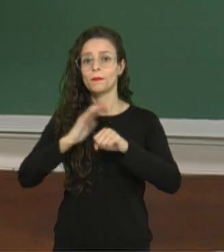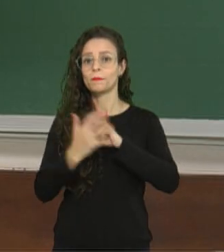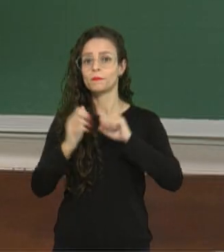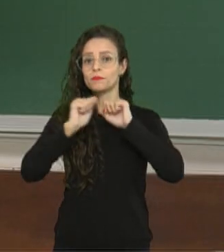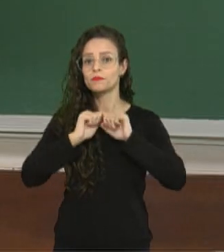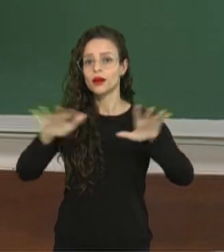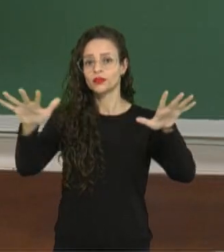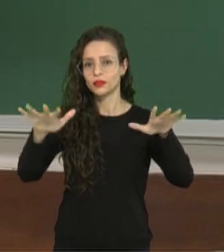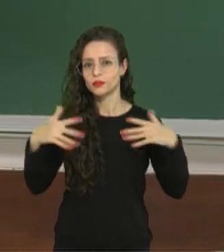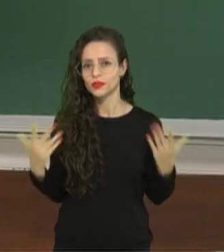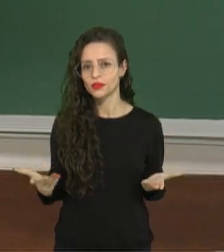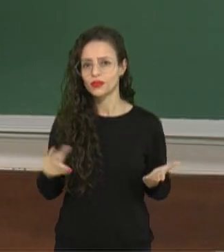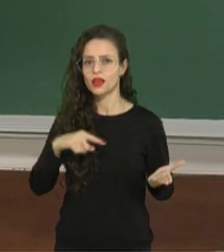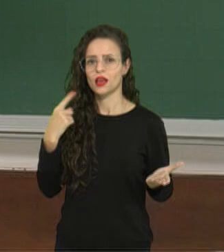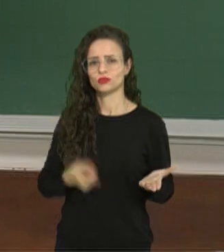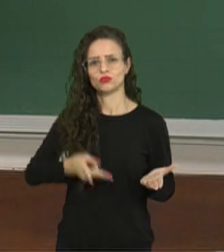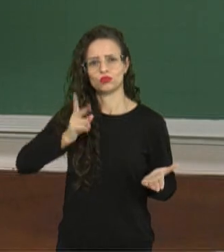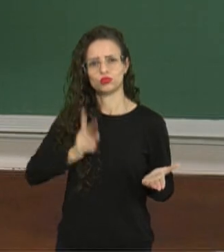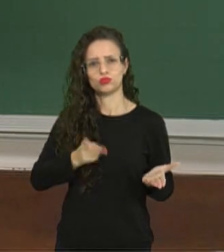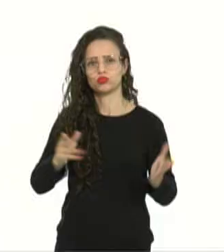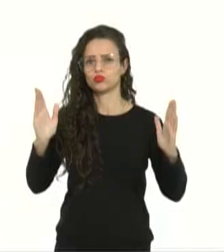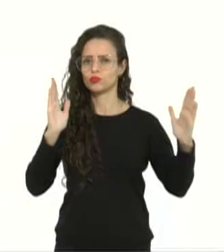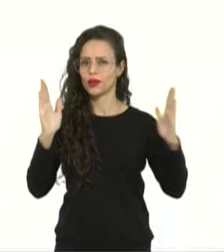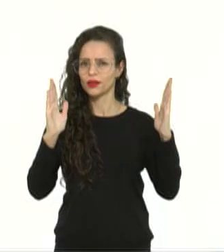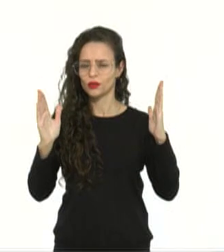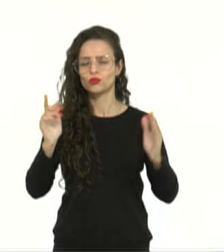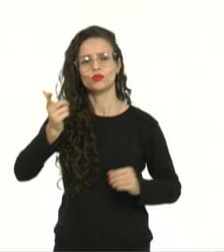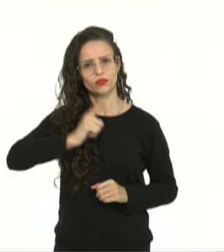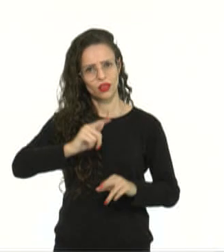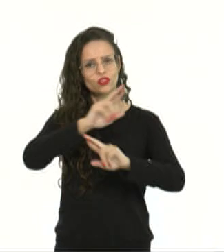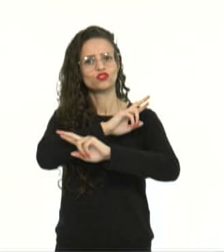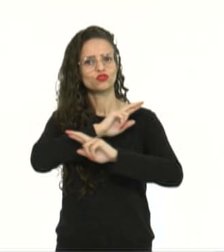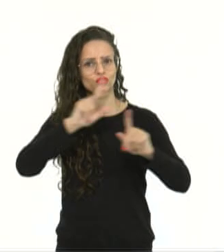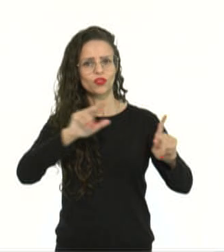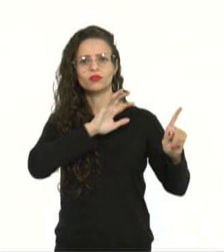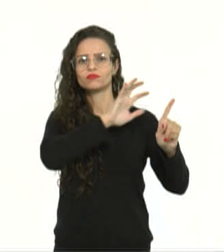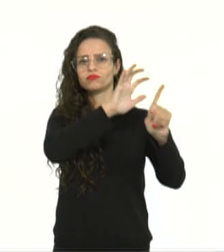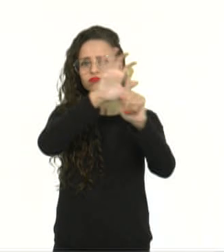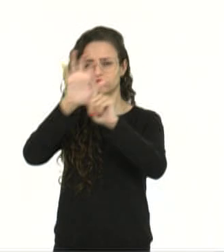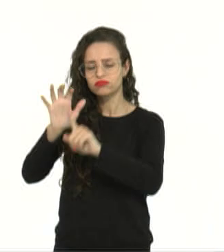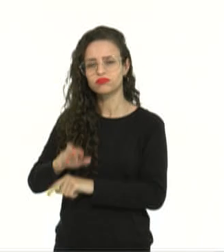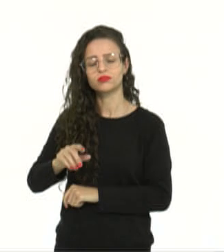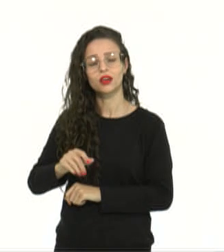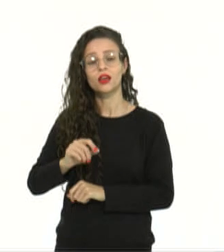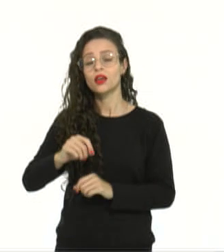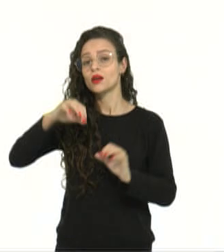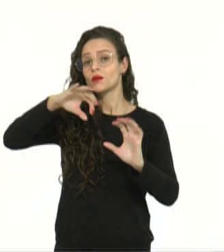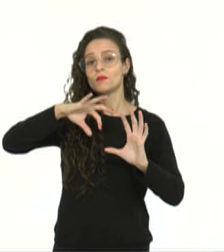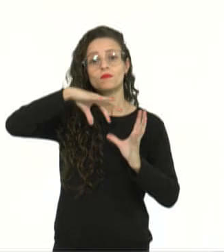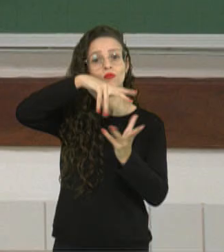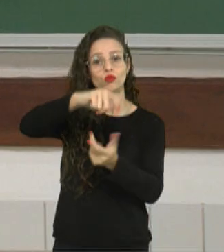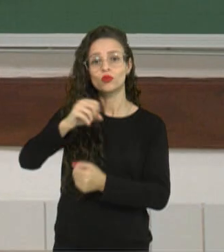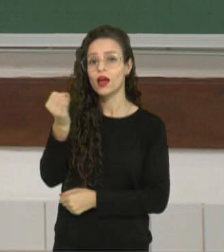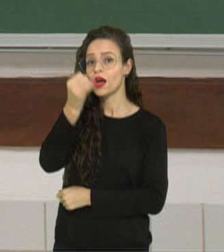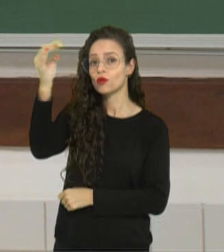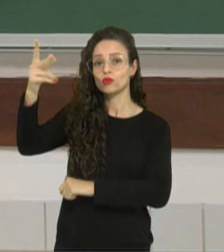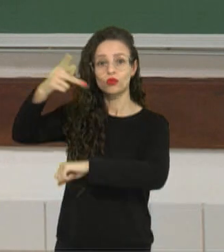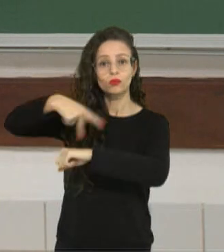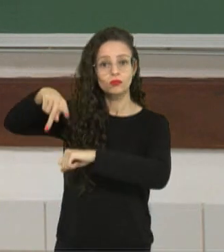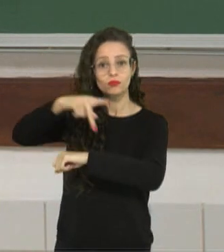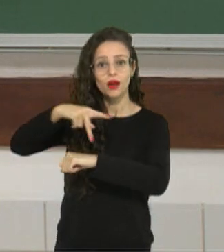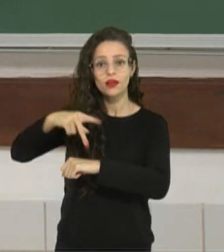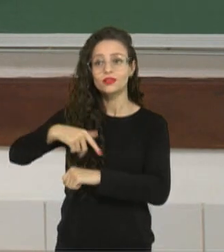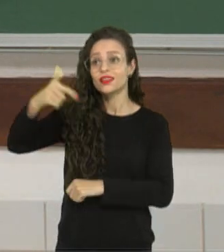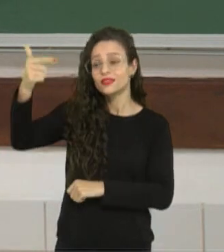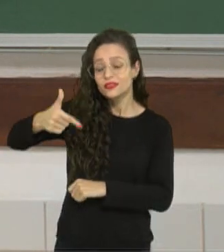do Covid-19 que a gente ainda está vivendo teve diferentes efeitos e diferentes respostas ao redor do mundo. Tem países que estão entrando